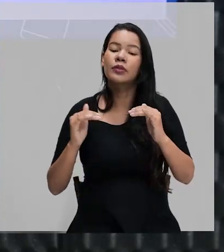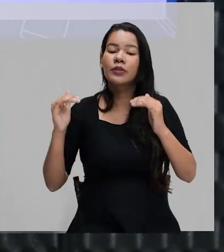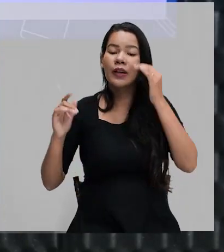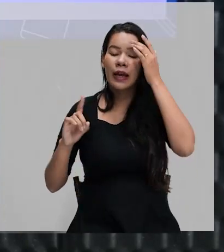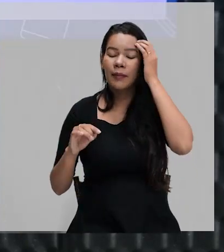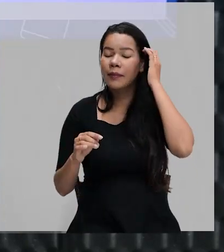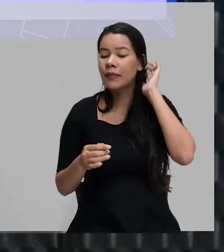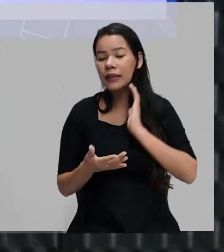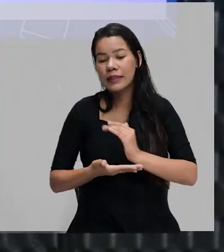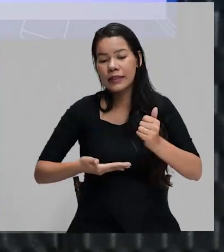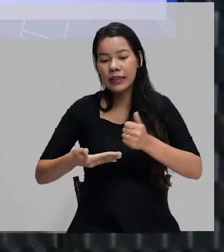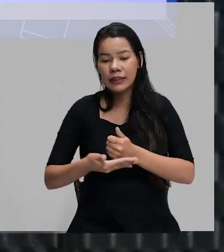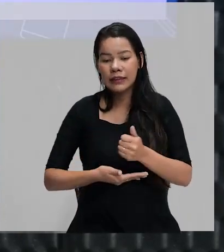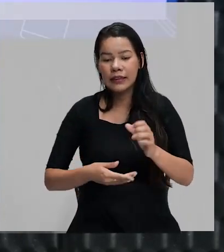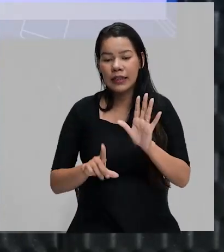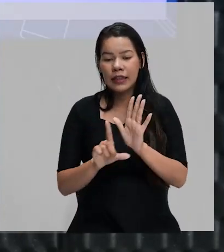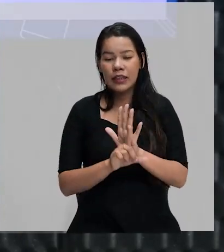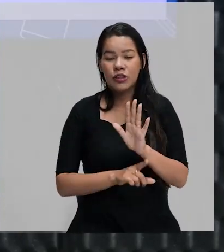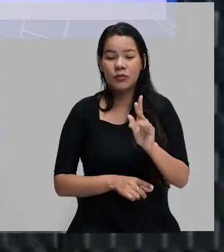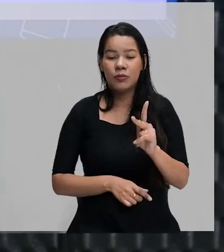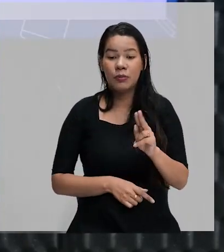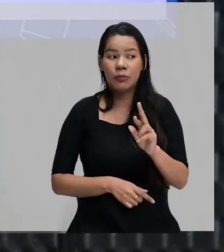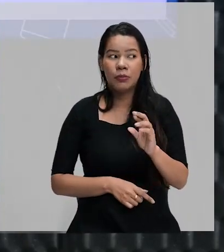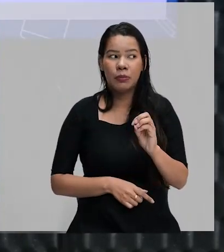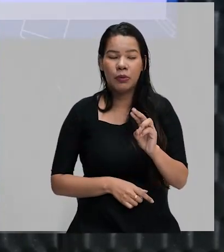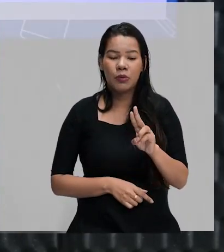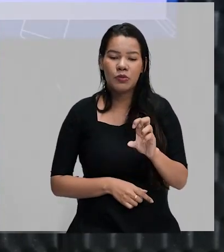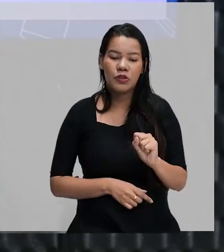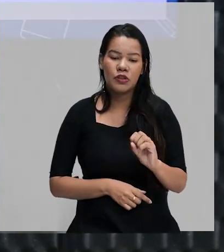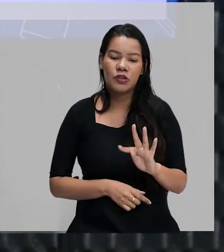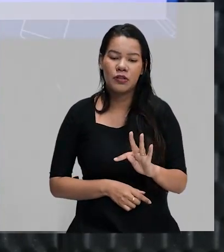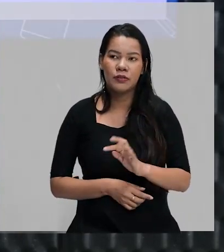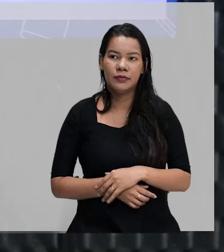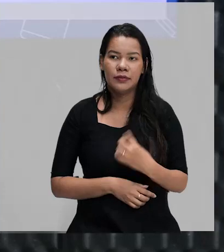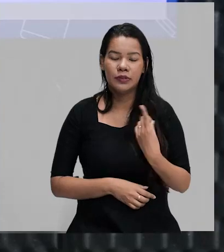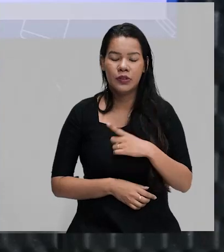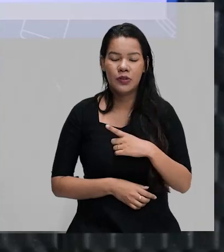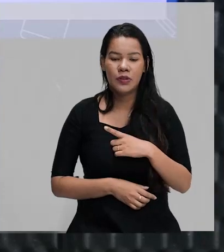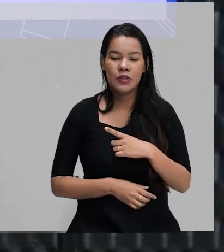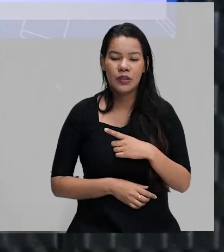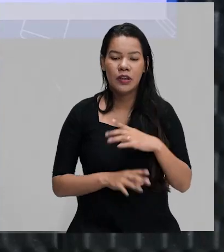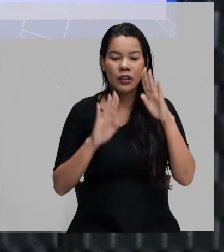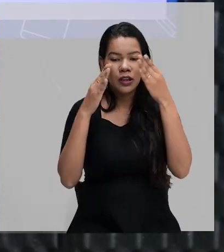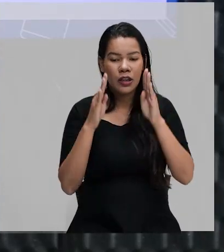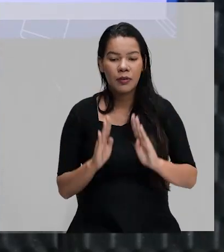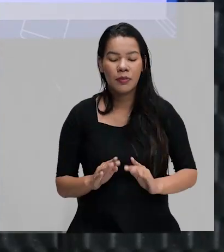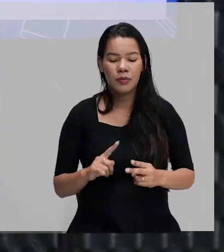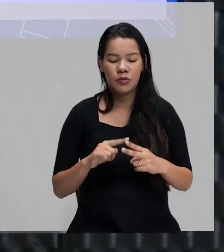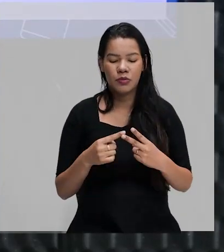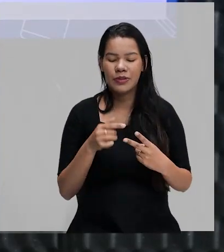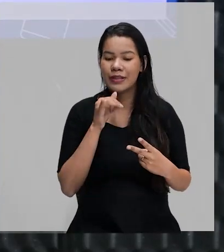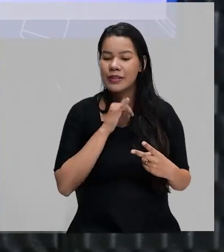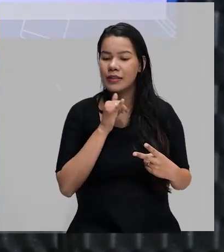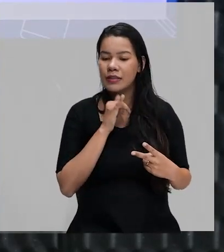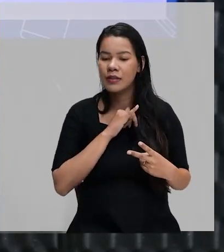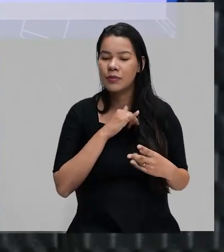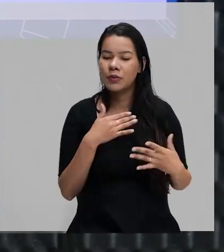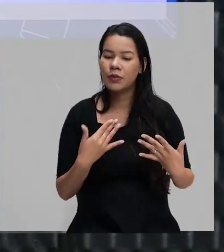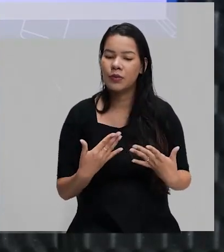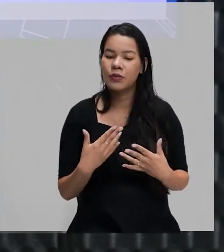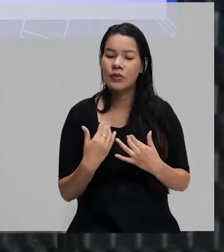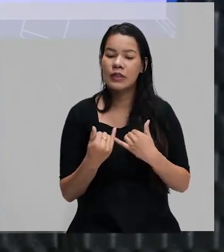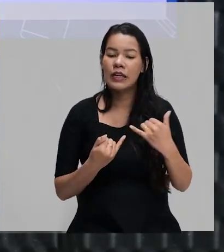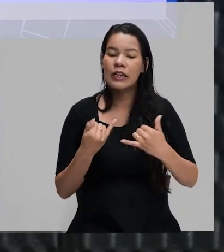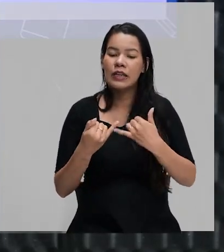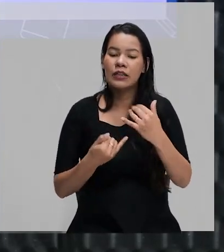é baseada na lei de Proust, certo? Então, nós vamos considerar dois exemplos quando os reagentes